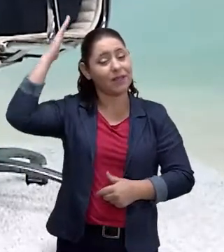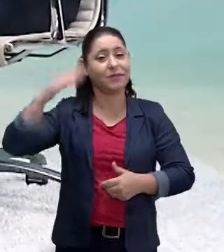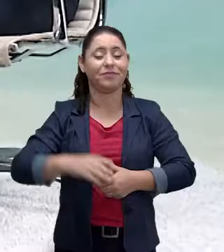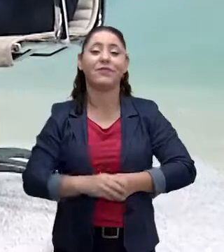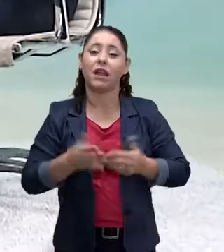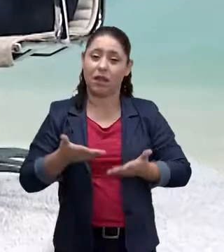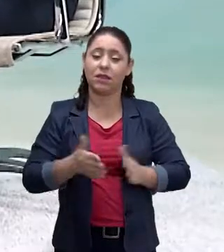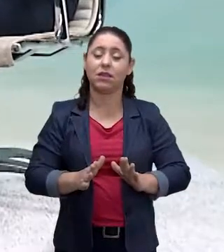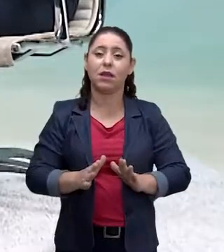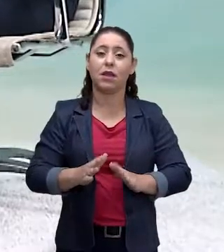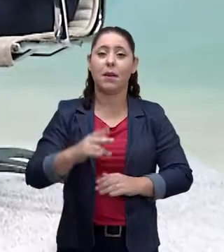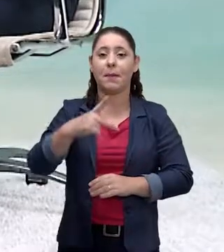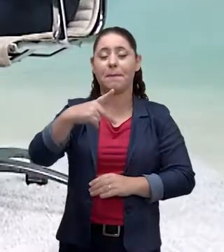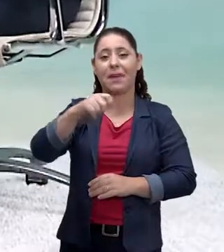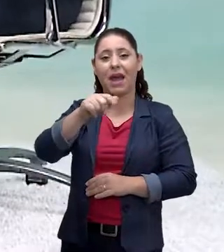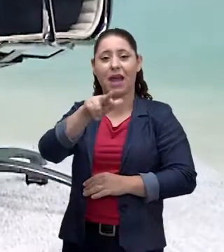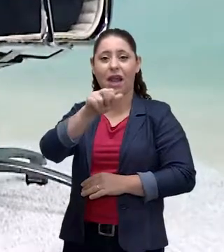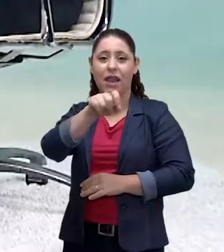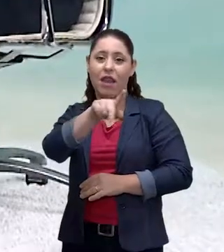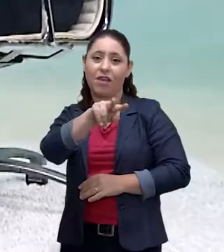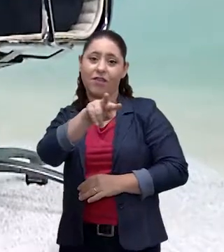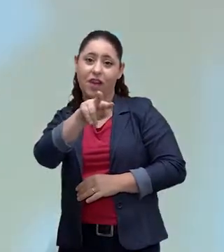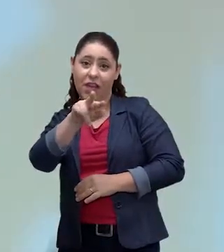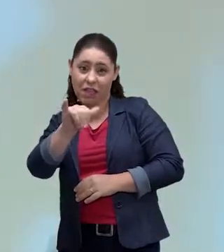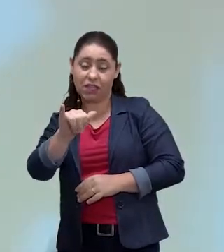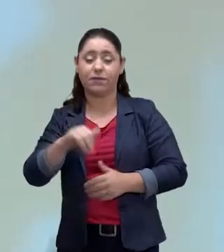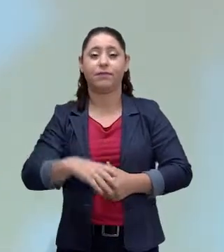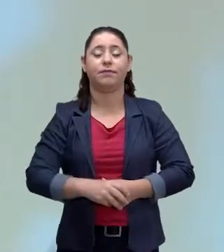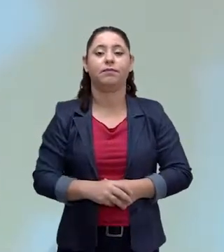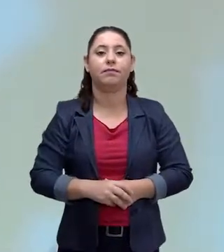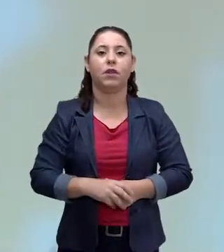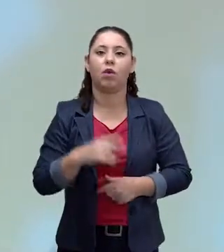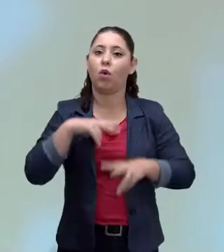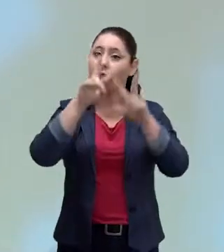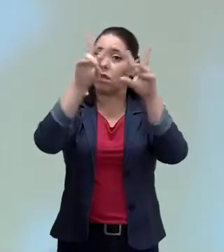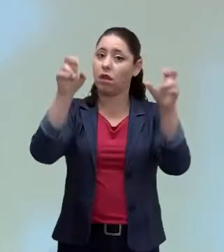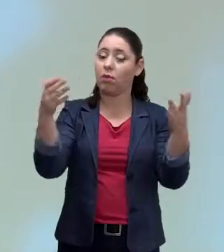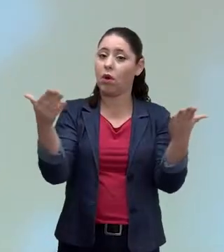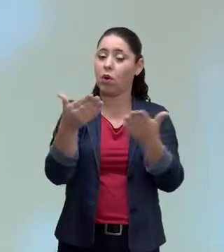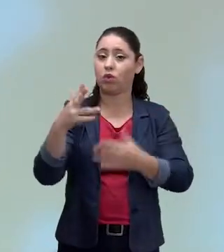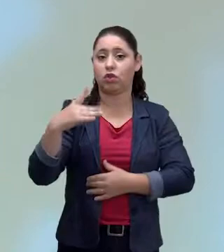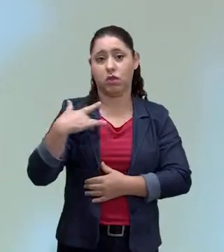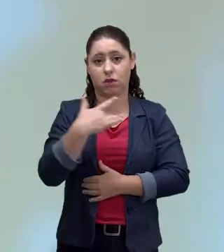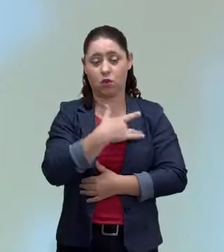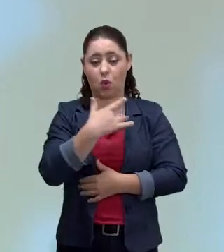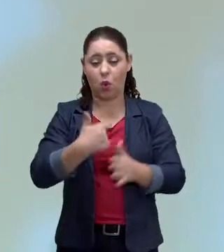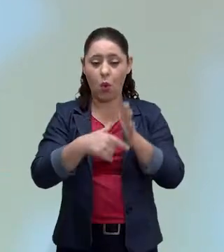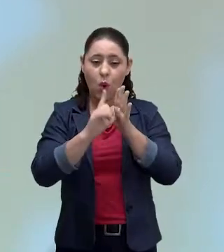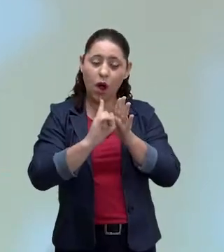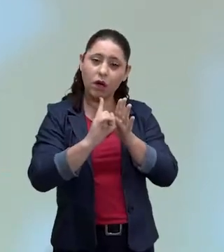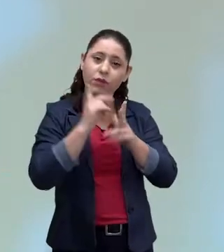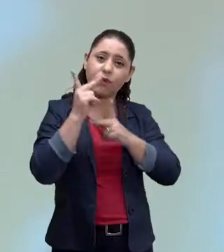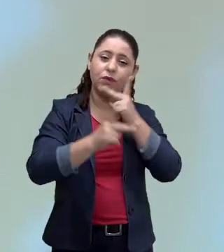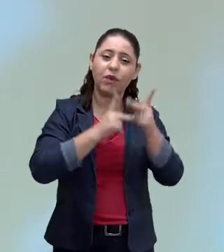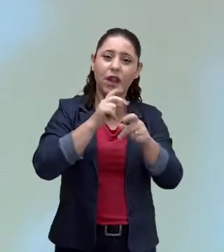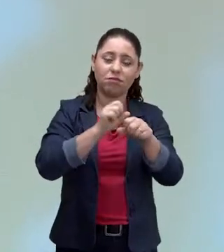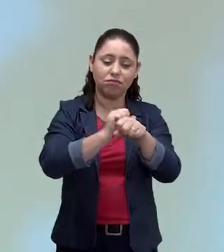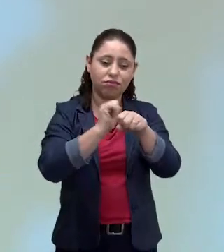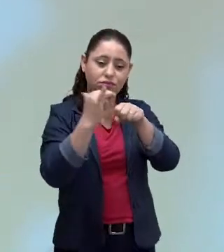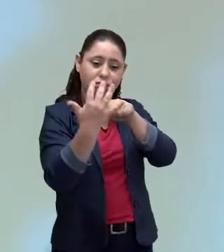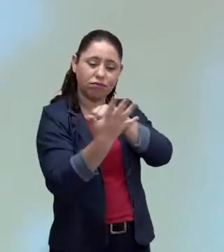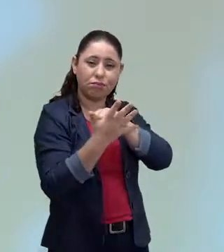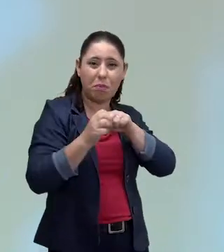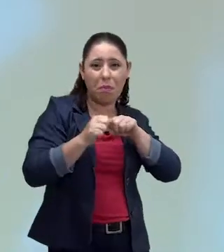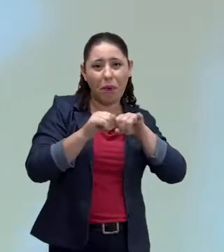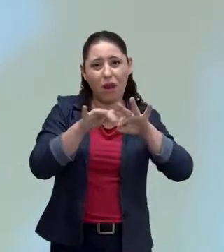sou de Paranavaí, no Paraná. Hoje o nosso tema principal é saúde, não dá para iniciar essa conversa sem falar de